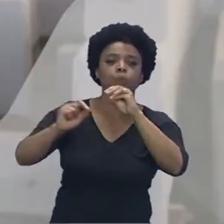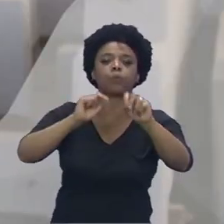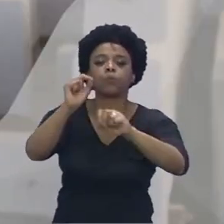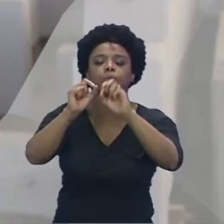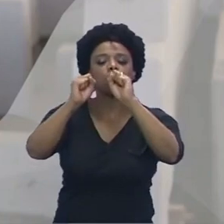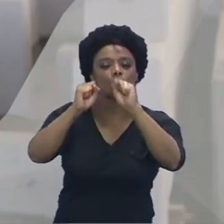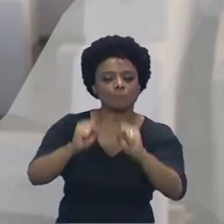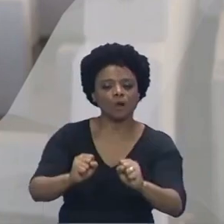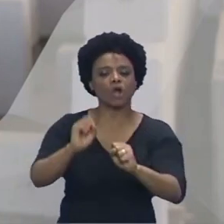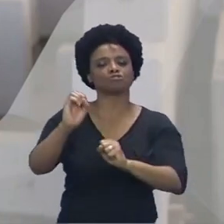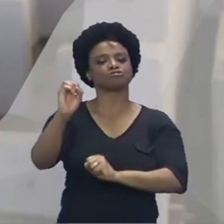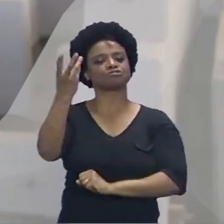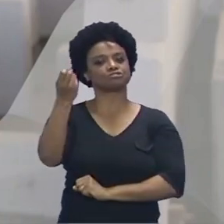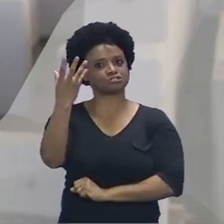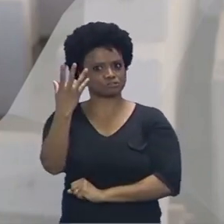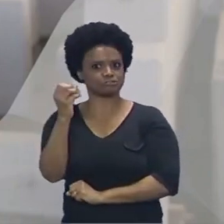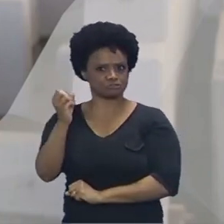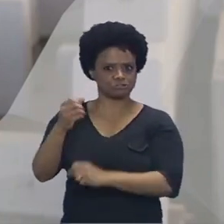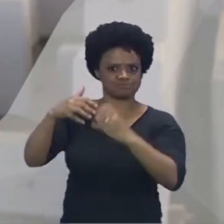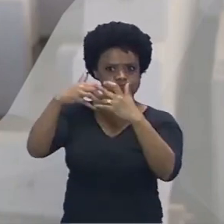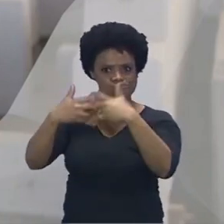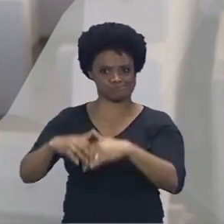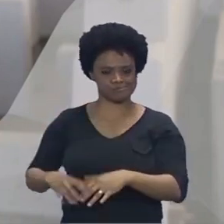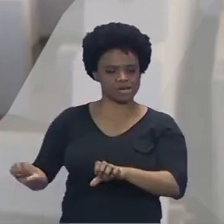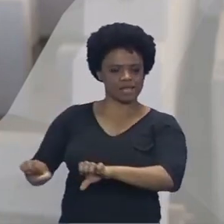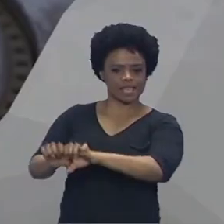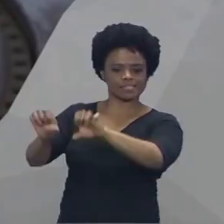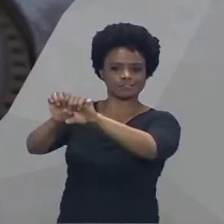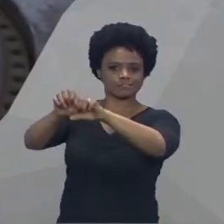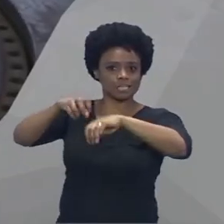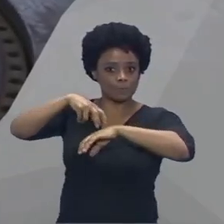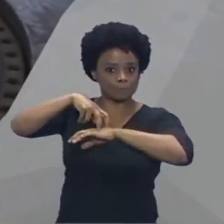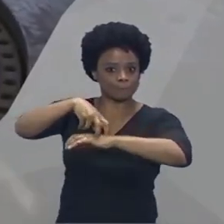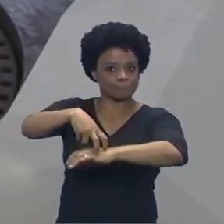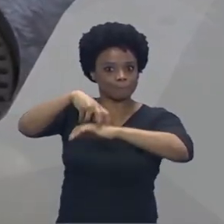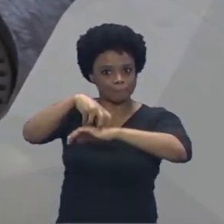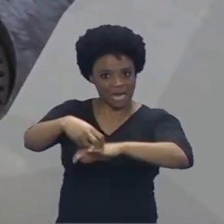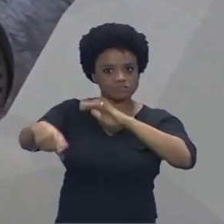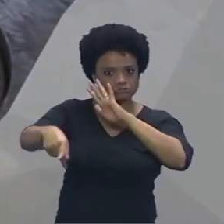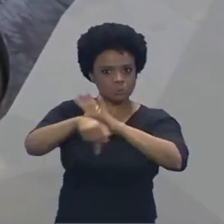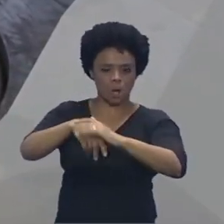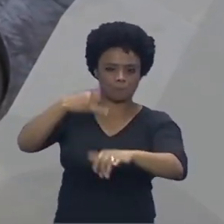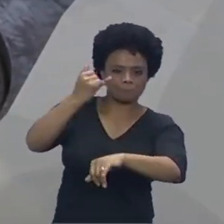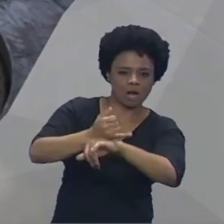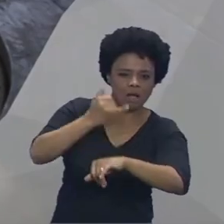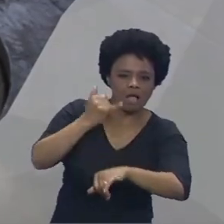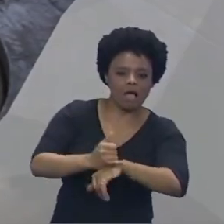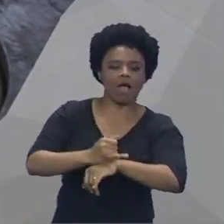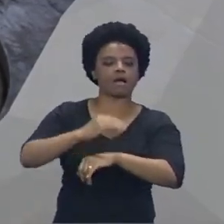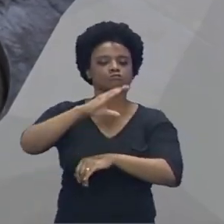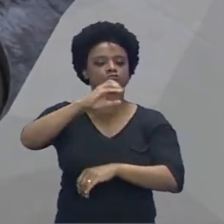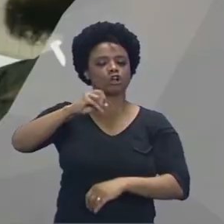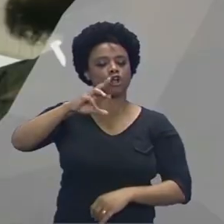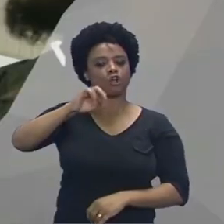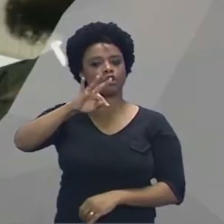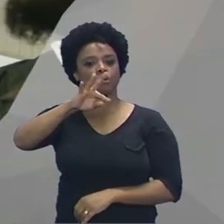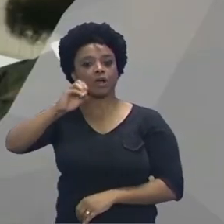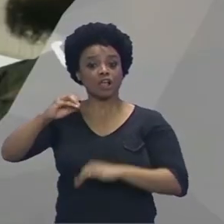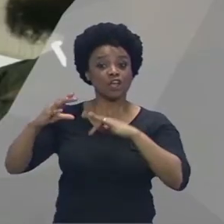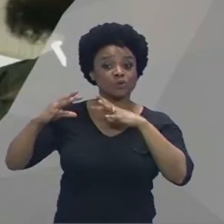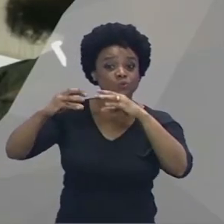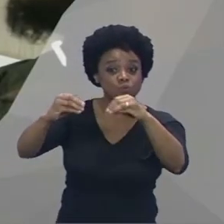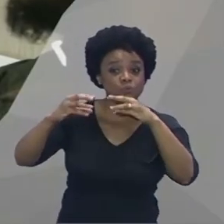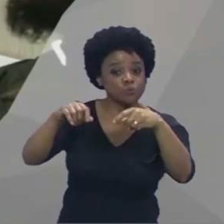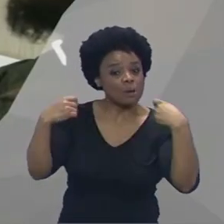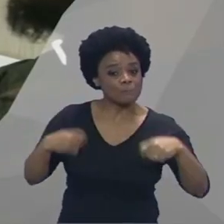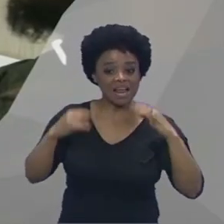da própria estrutura, que são chamados do peso próprio. Esse avanço, contudo, merece um pouco de atenção. Para